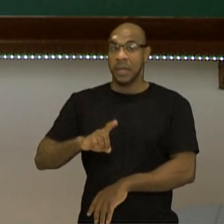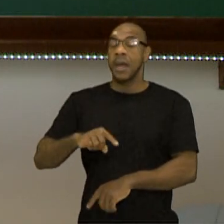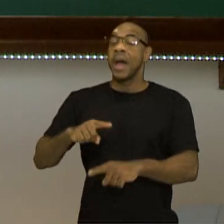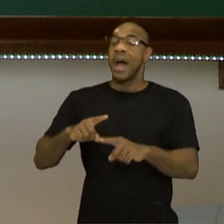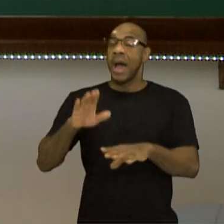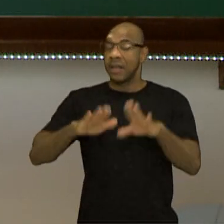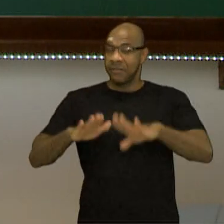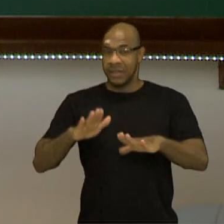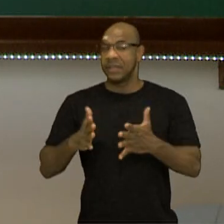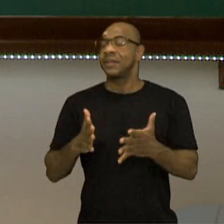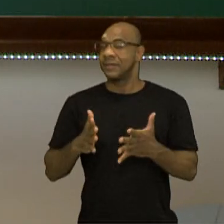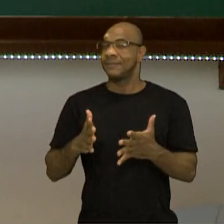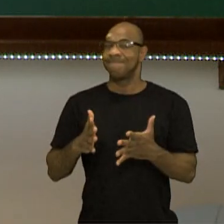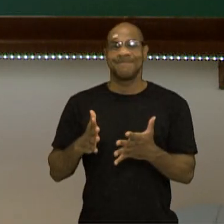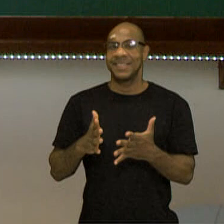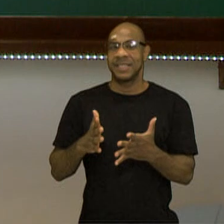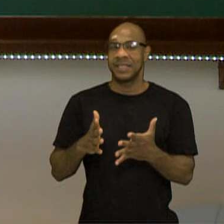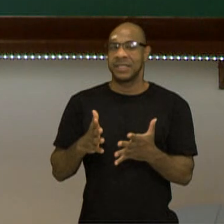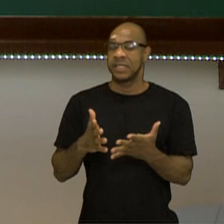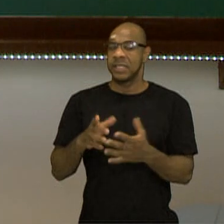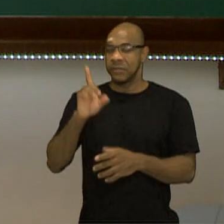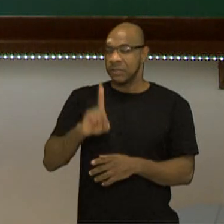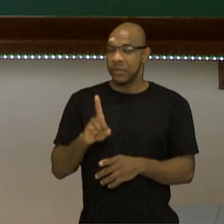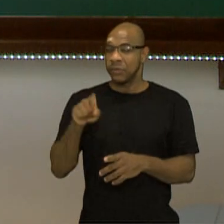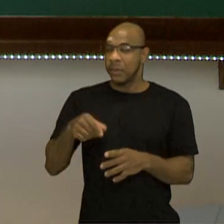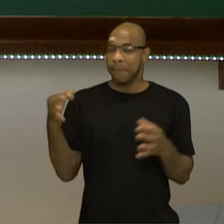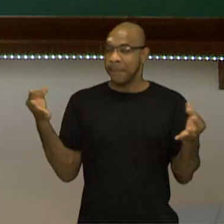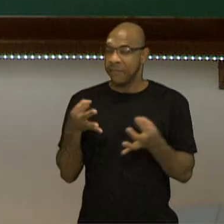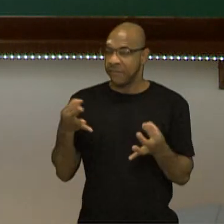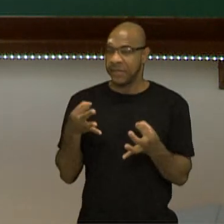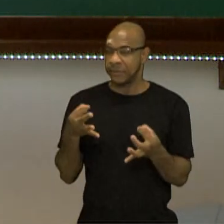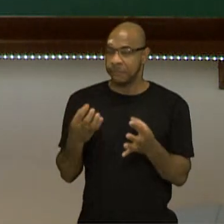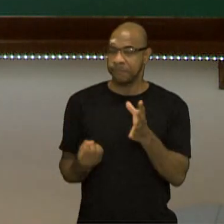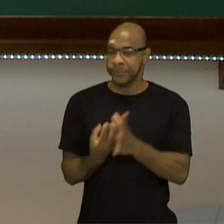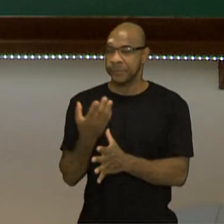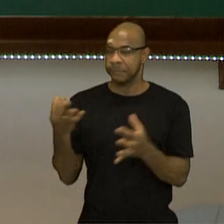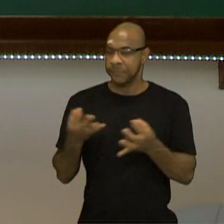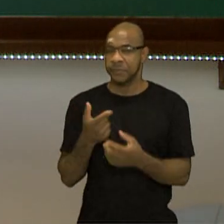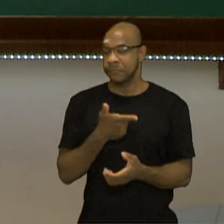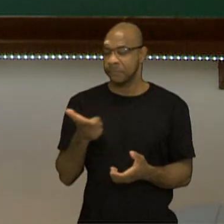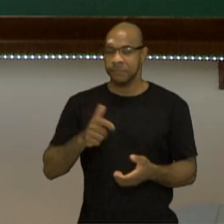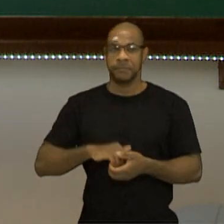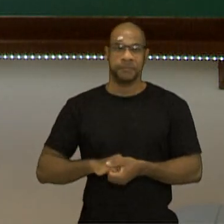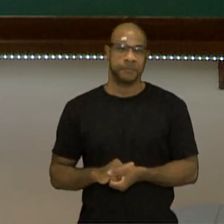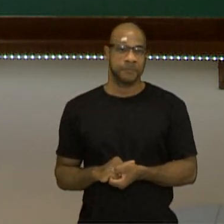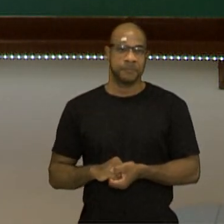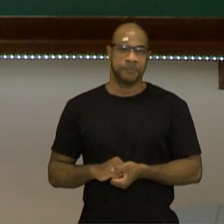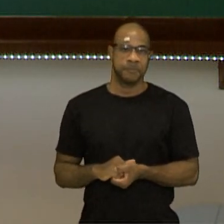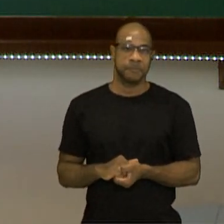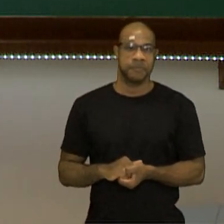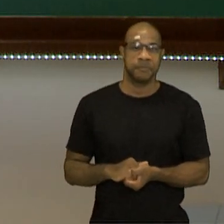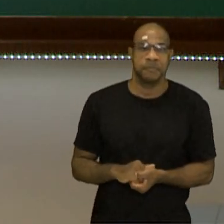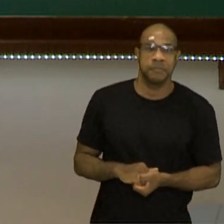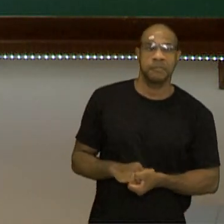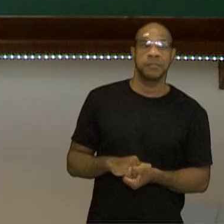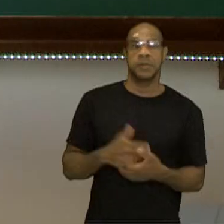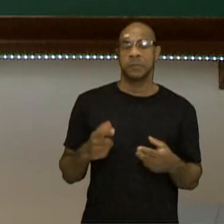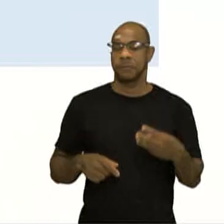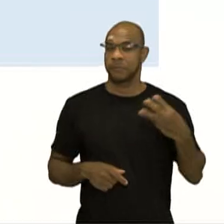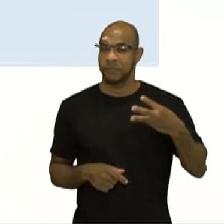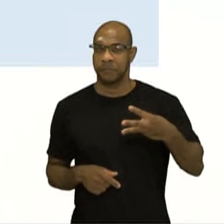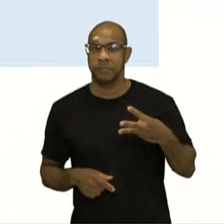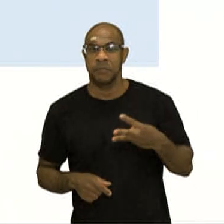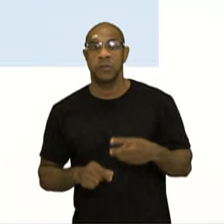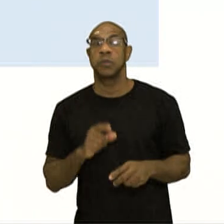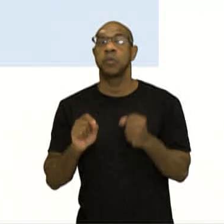funciona muito perfeitamente como deveria, né? Então, é isso que diz ali o texto da Unesco. Então, no número 3, o que